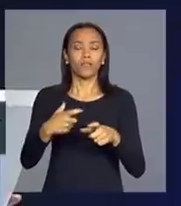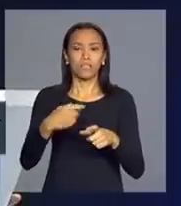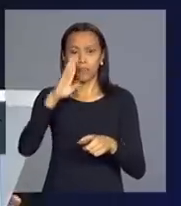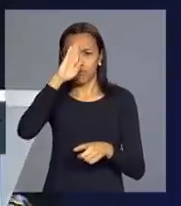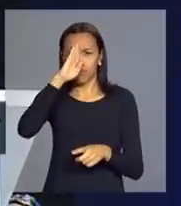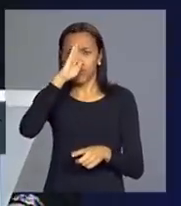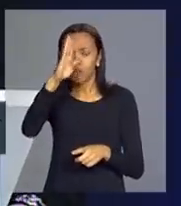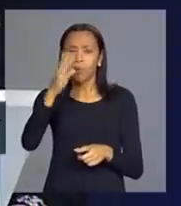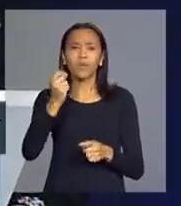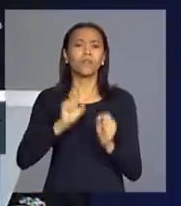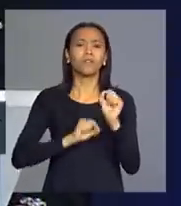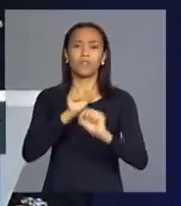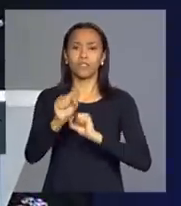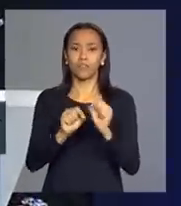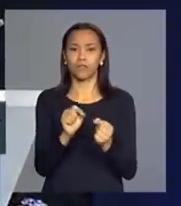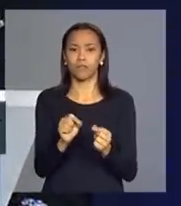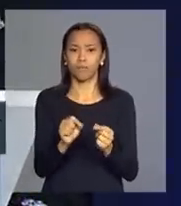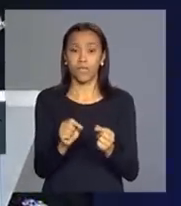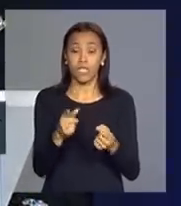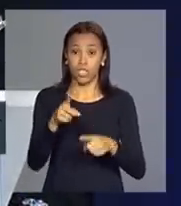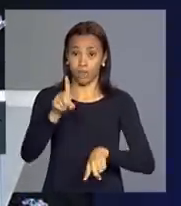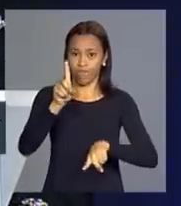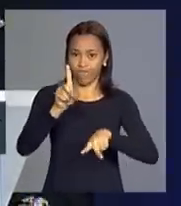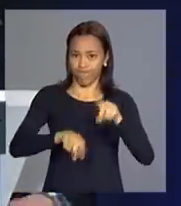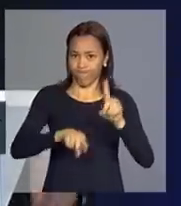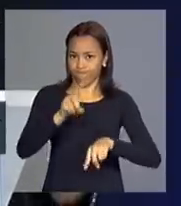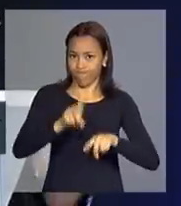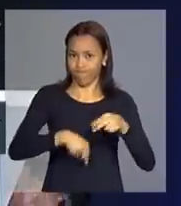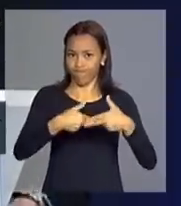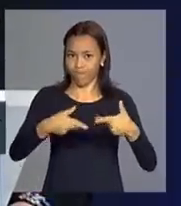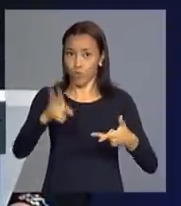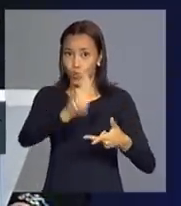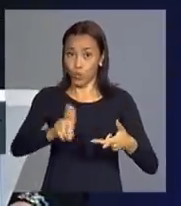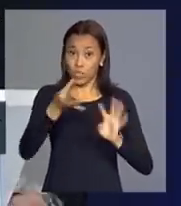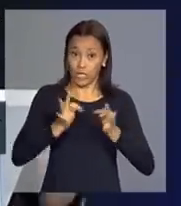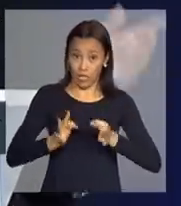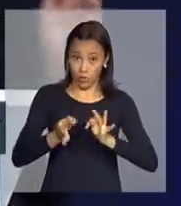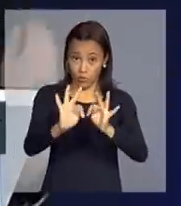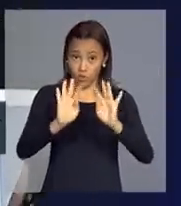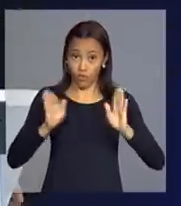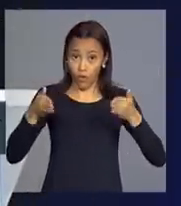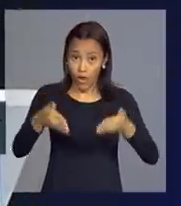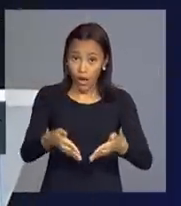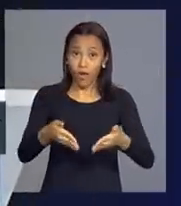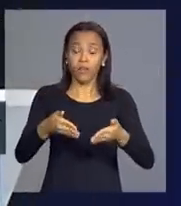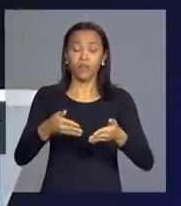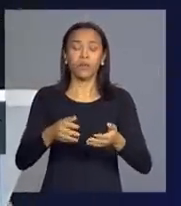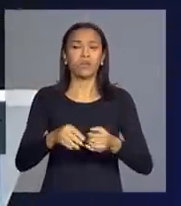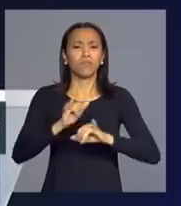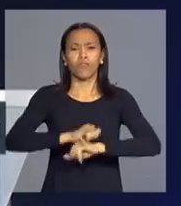da demanda por equipamentos de tecnologia da informação que vão